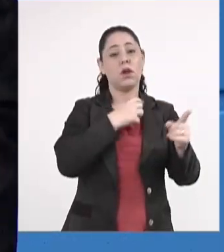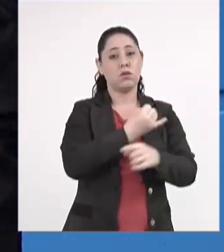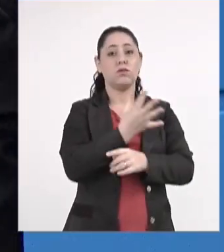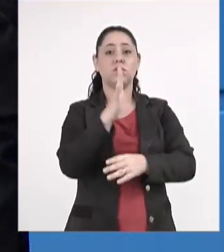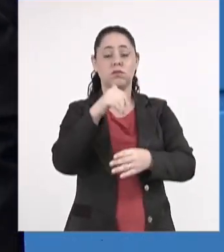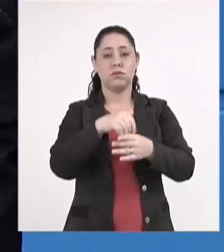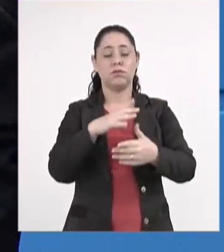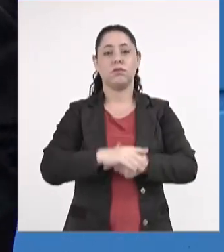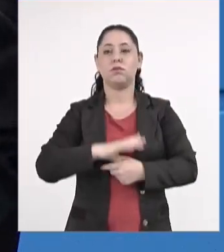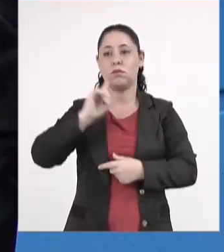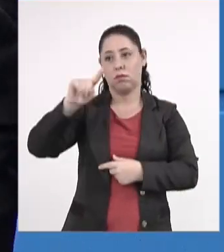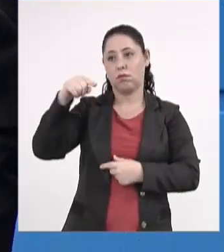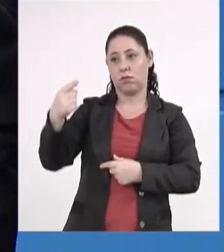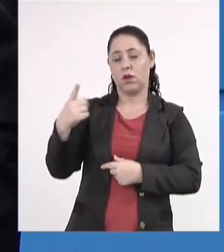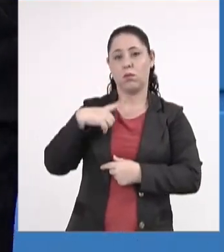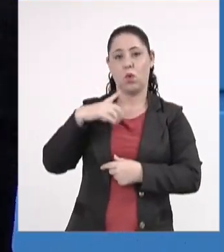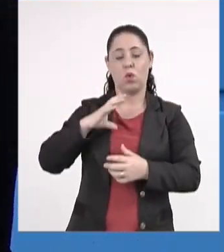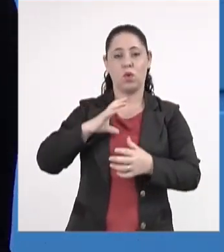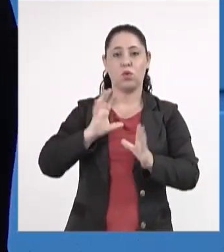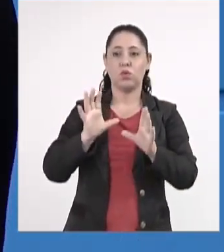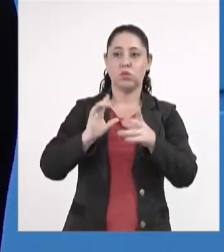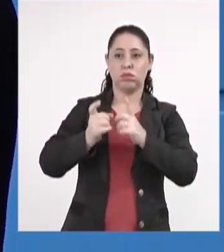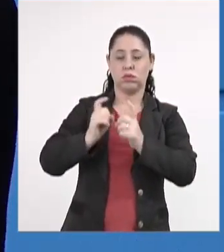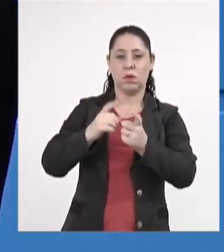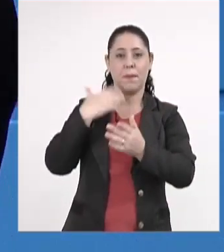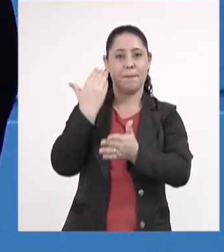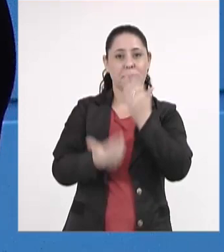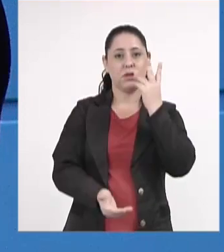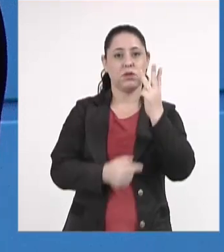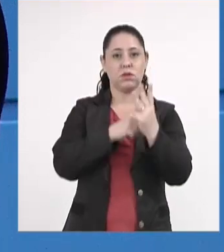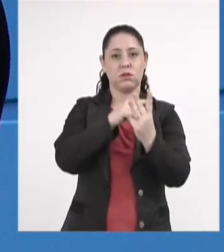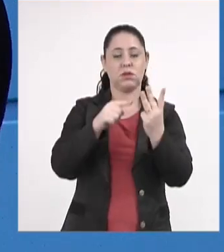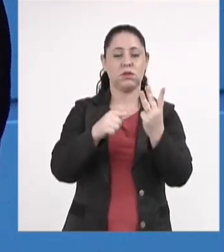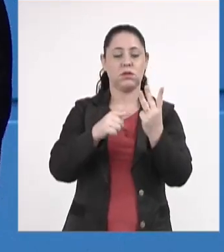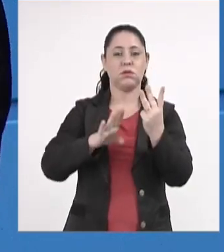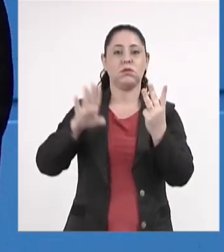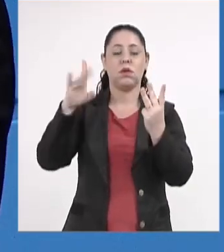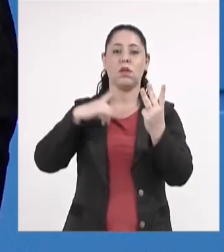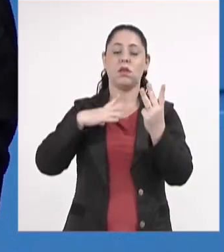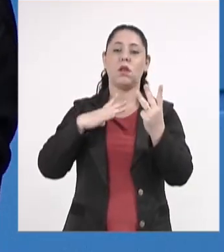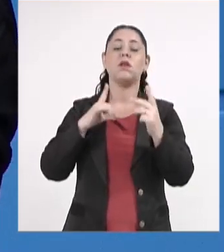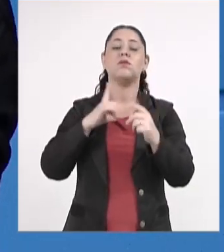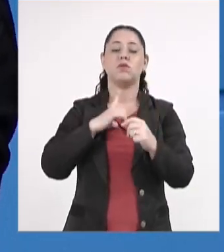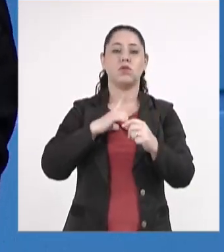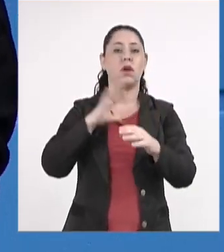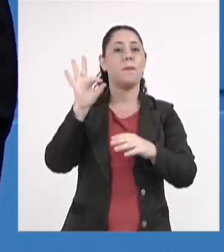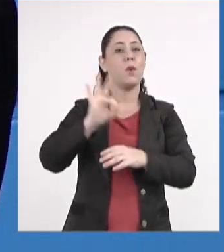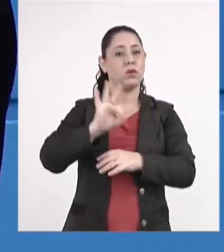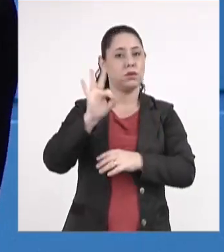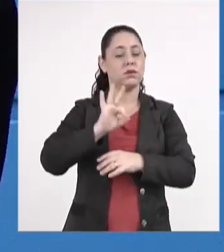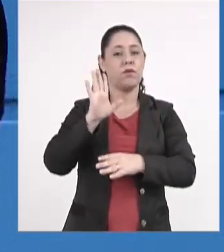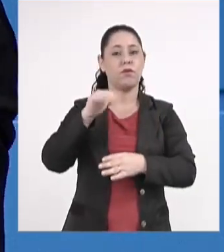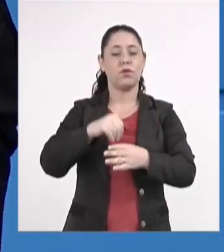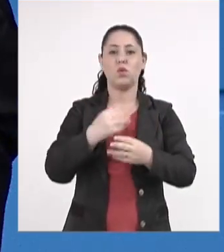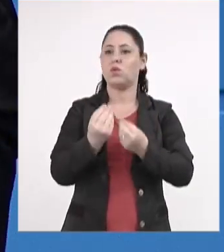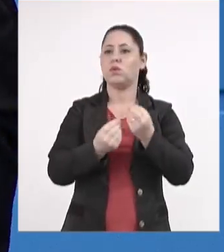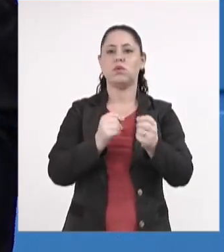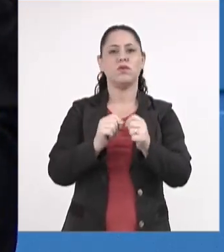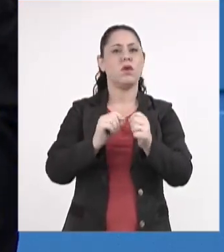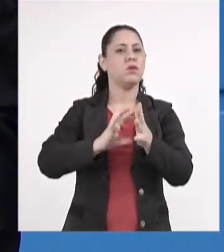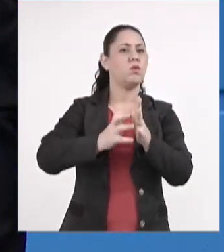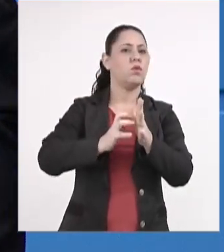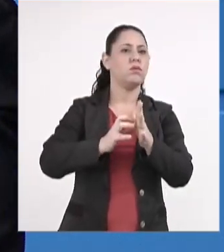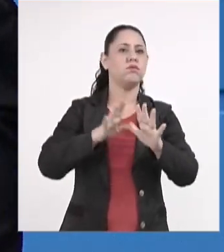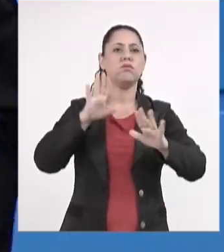expressiva depois da convenção do meu partido eu perdi três candidatos com densidade eleitoral E aí como é que você toca uma